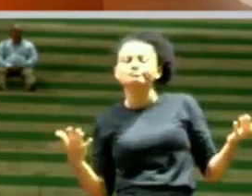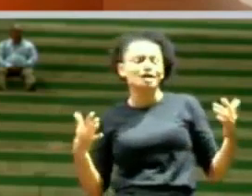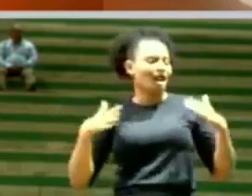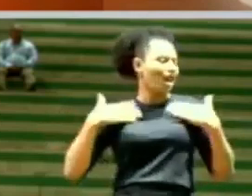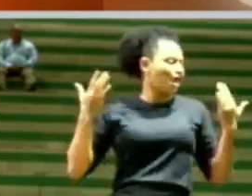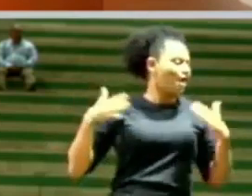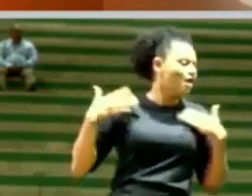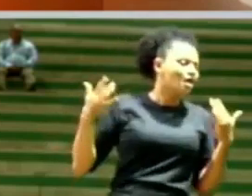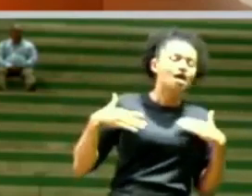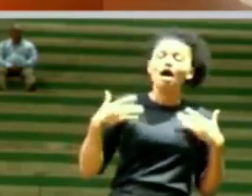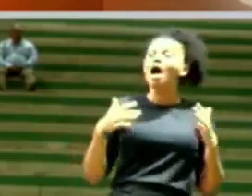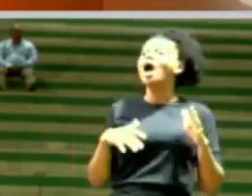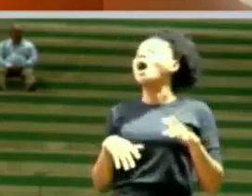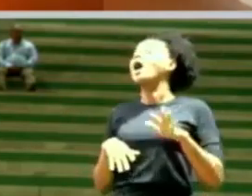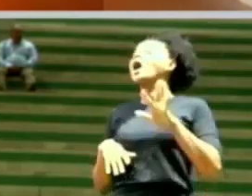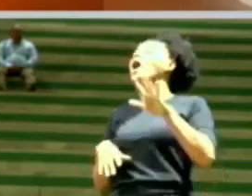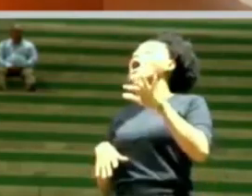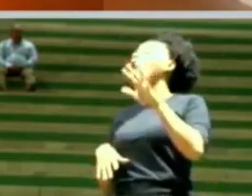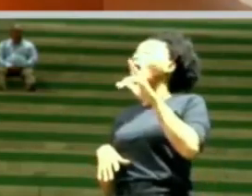animar? Falei: